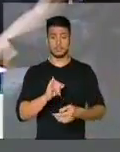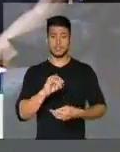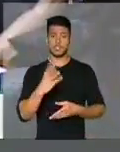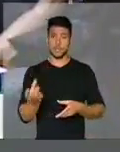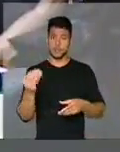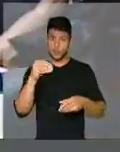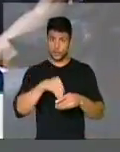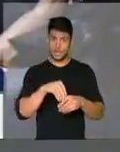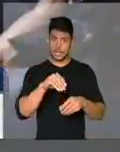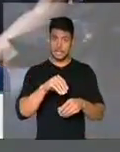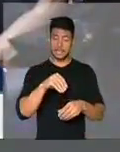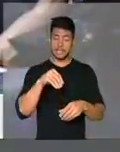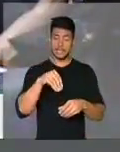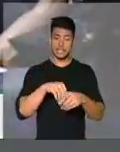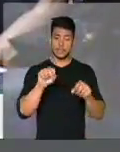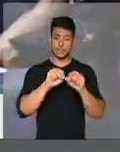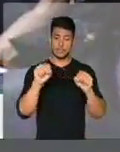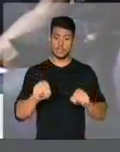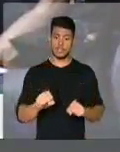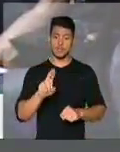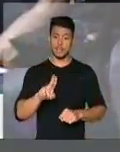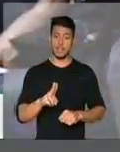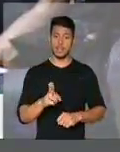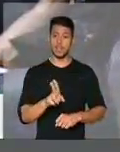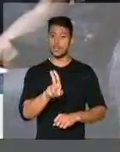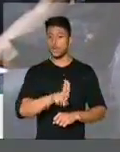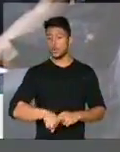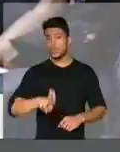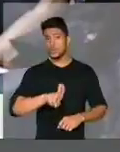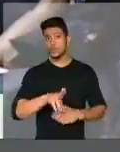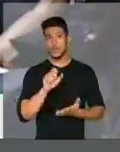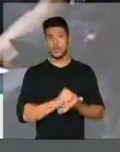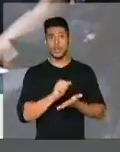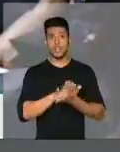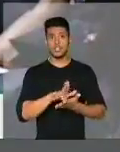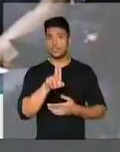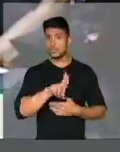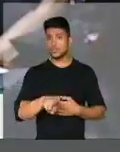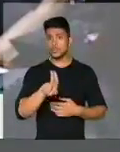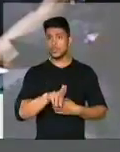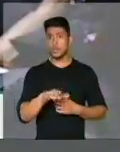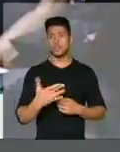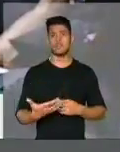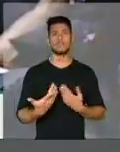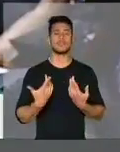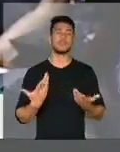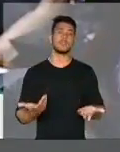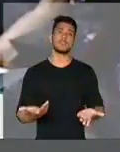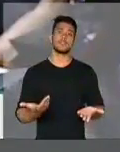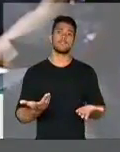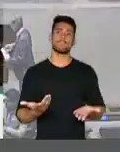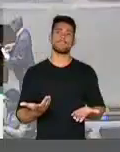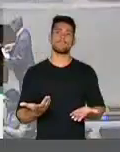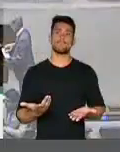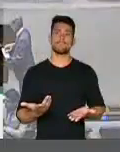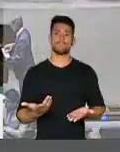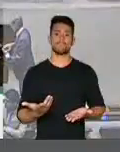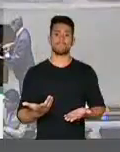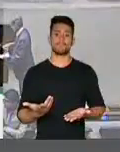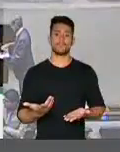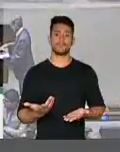no sistema é colocar o usuário, o registro do usuário no sistema. Ora, isso é